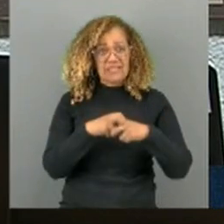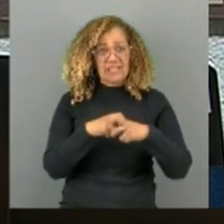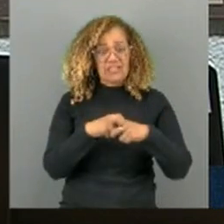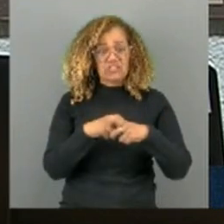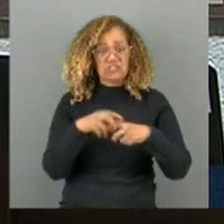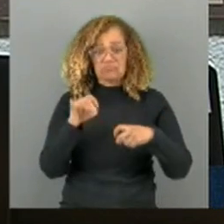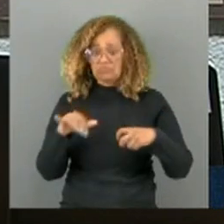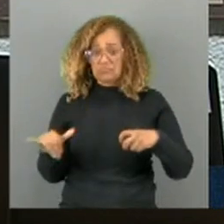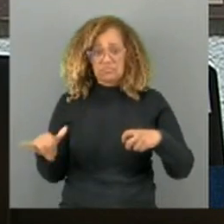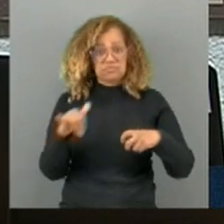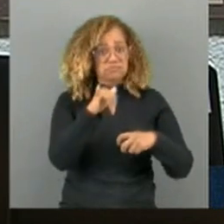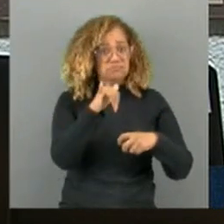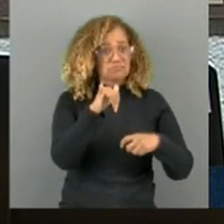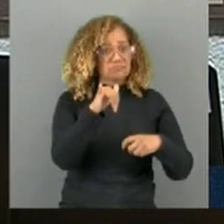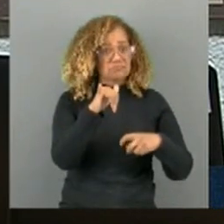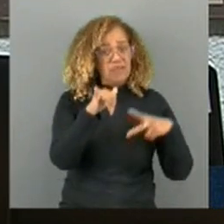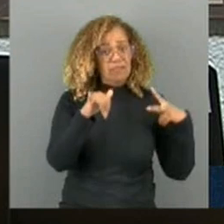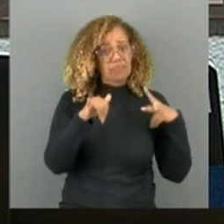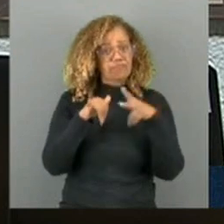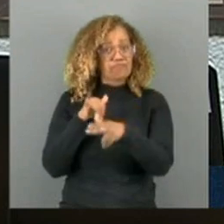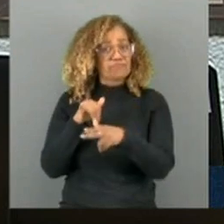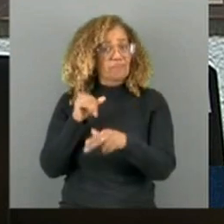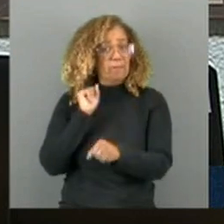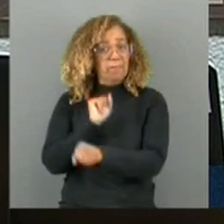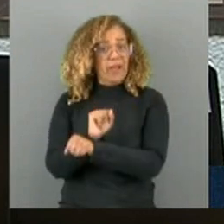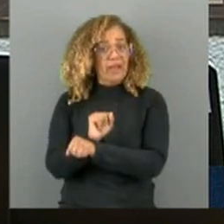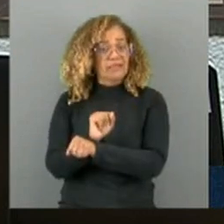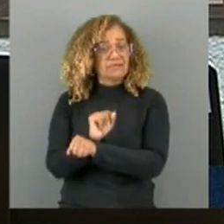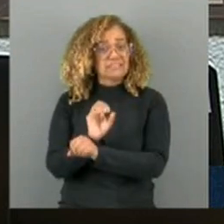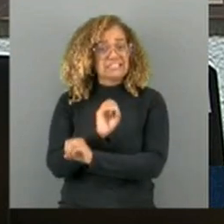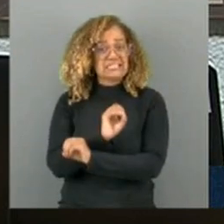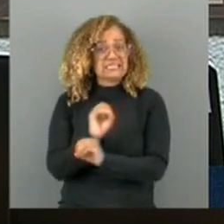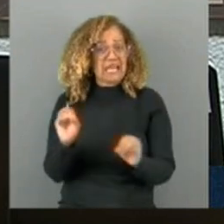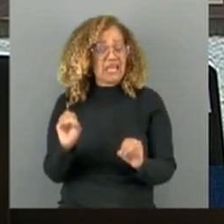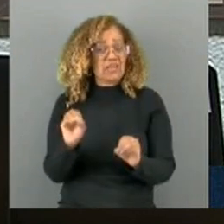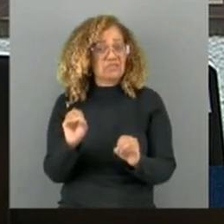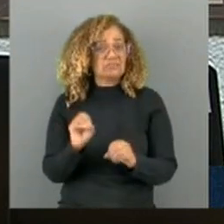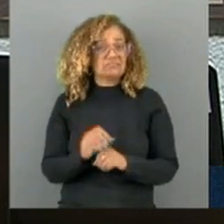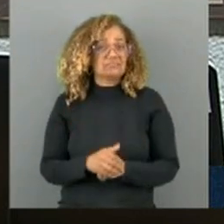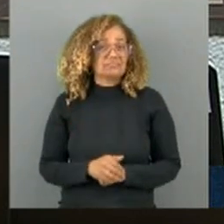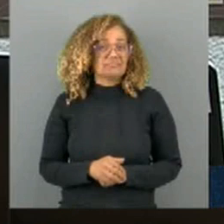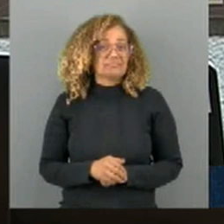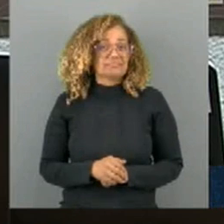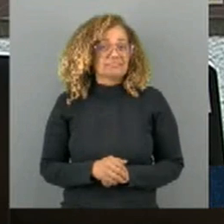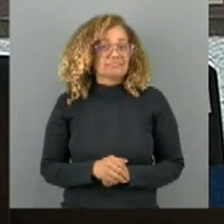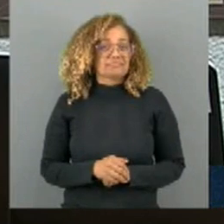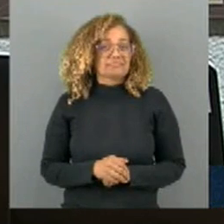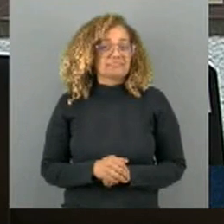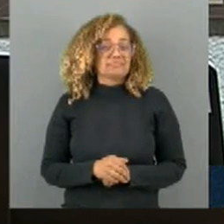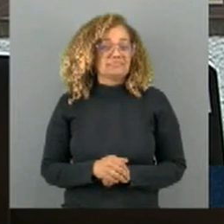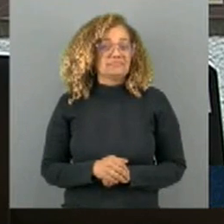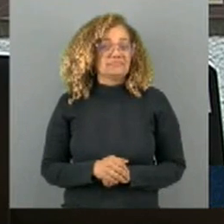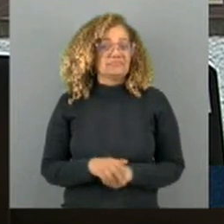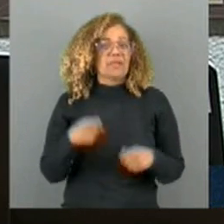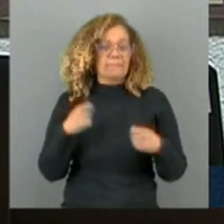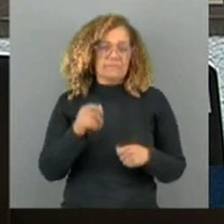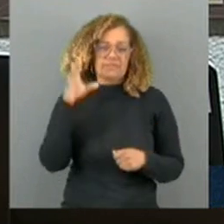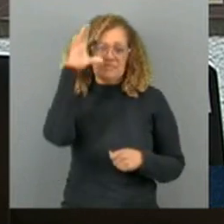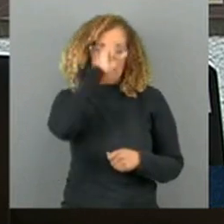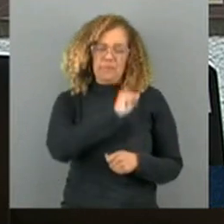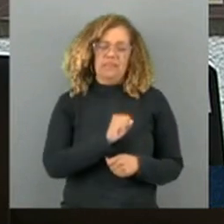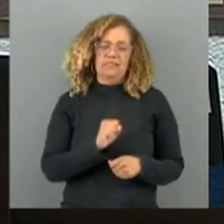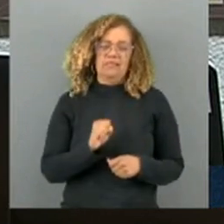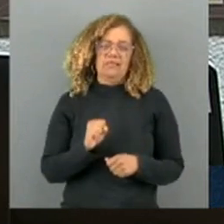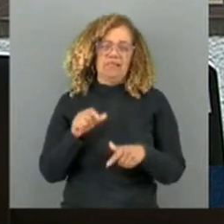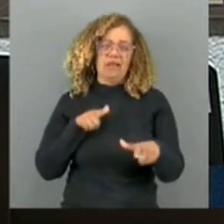mais voa, certo? Resultado, zero de resultado prático operacional. A gente precisa aprender a trabalhar com risco, a gente